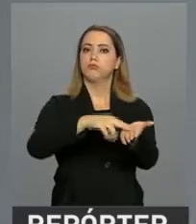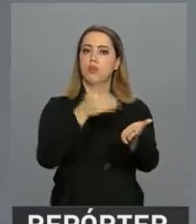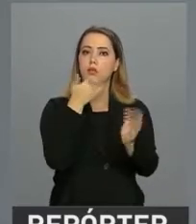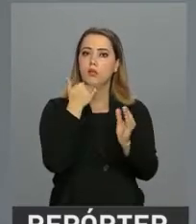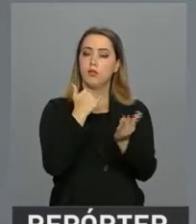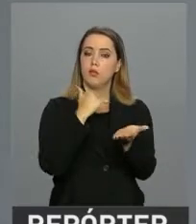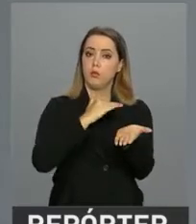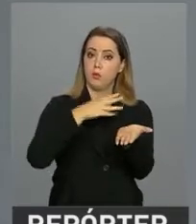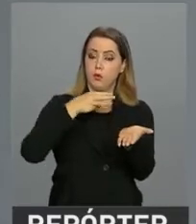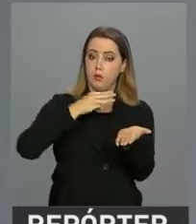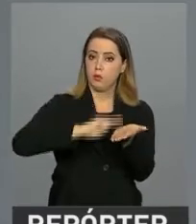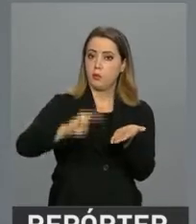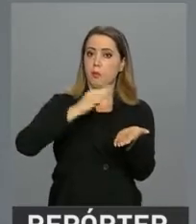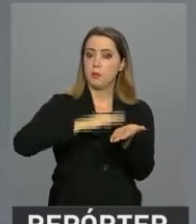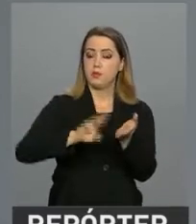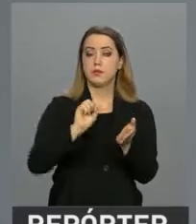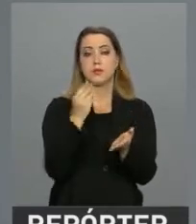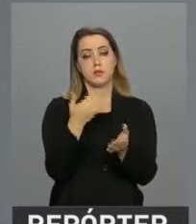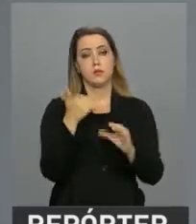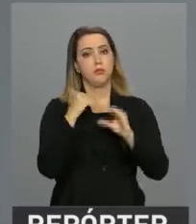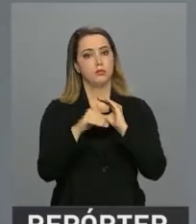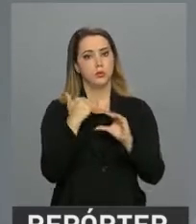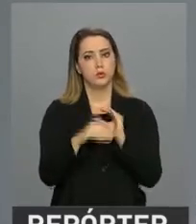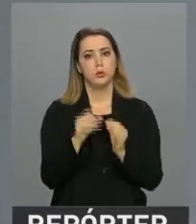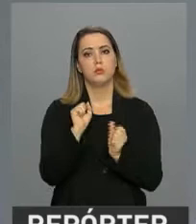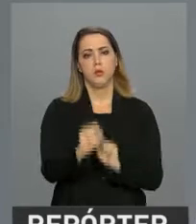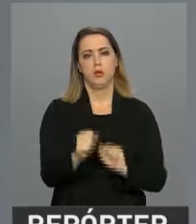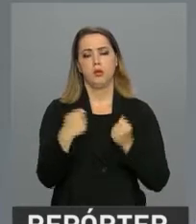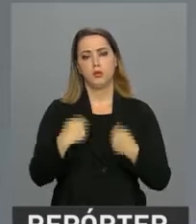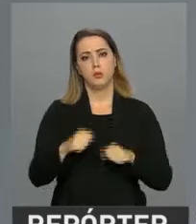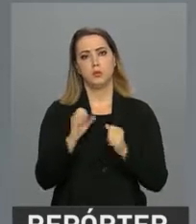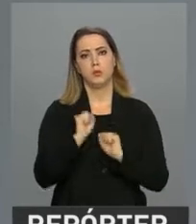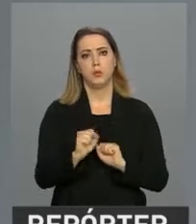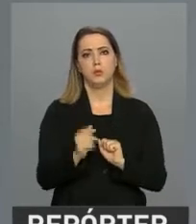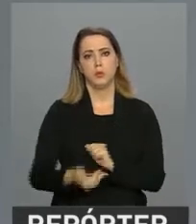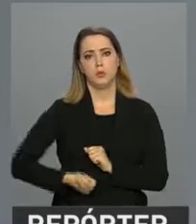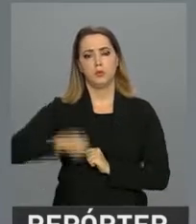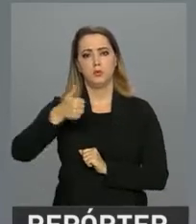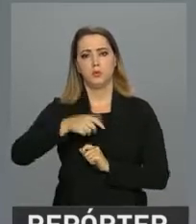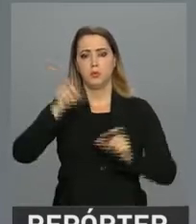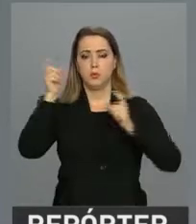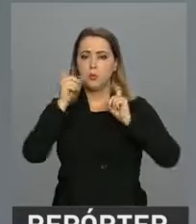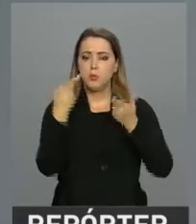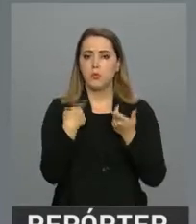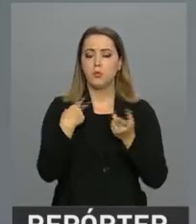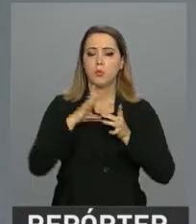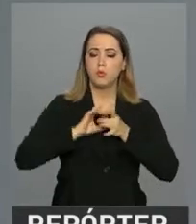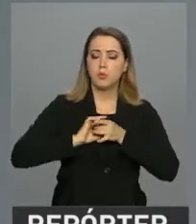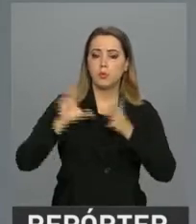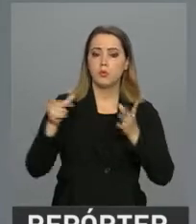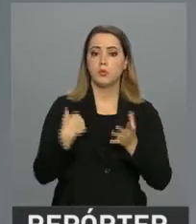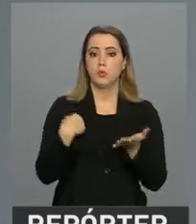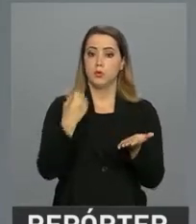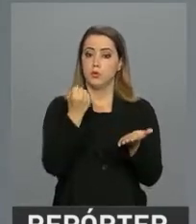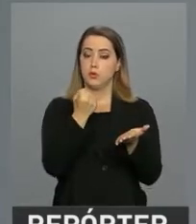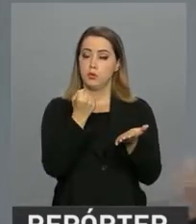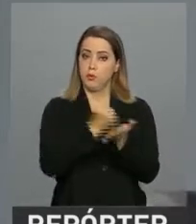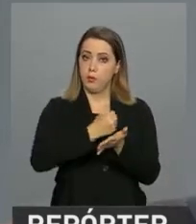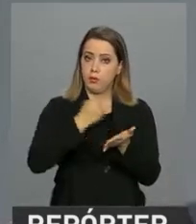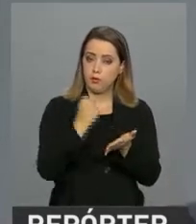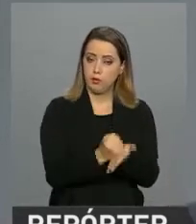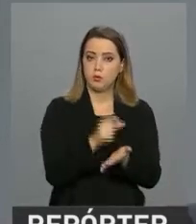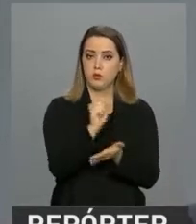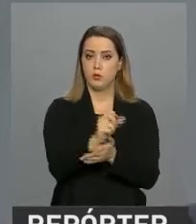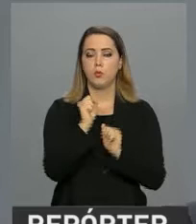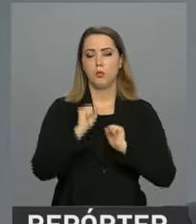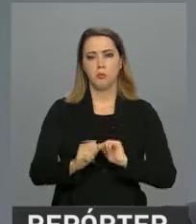liquidação de uma operação de investimento e isso depende do interesse do investidor e obviamente em autorizar o seu cadastro mas é algo que